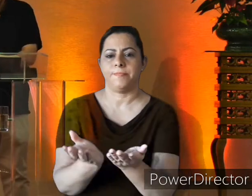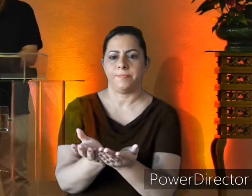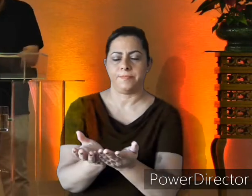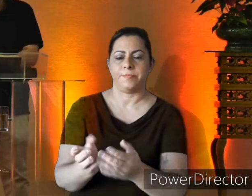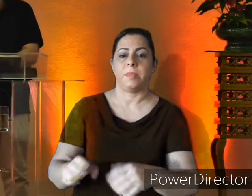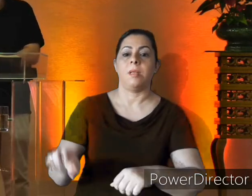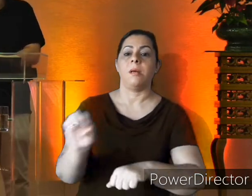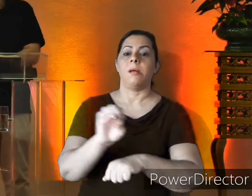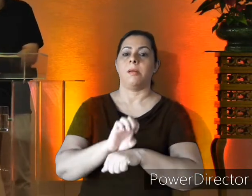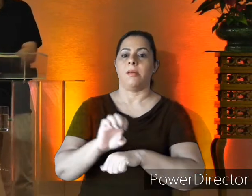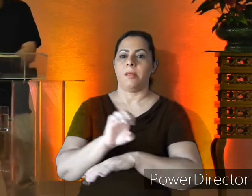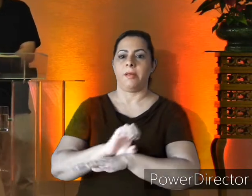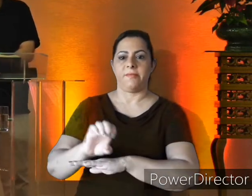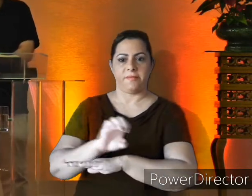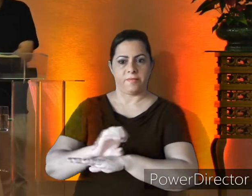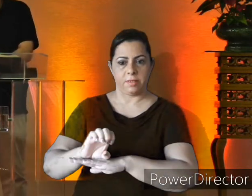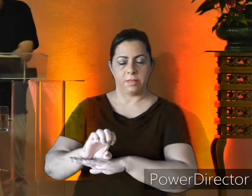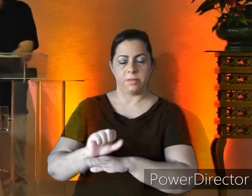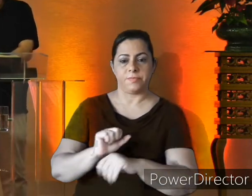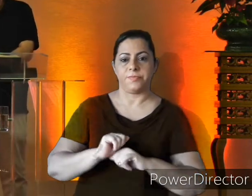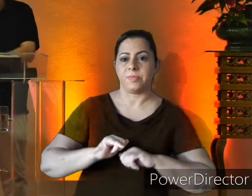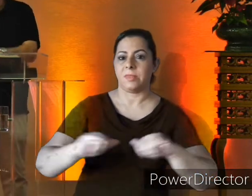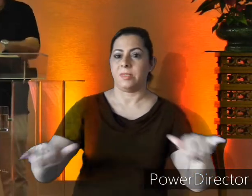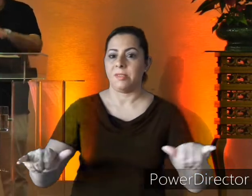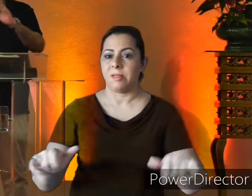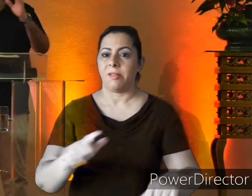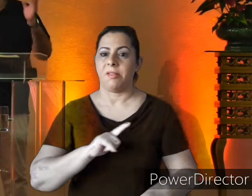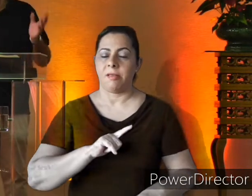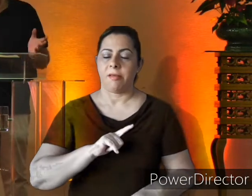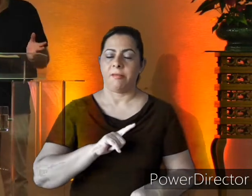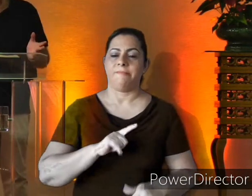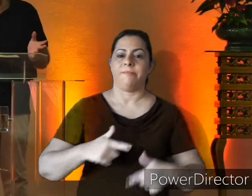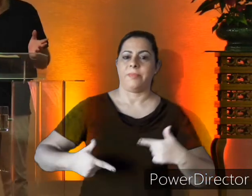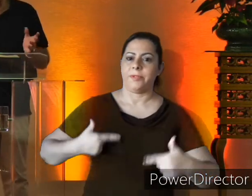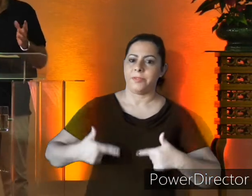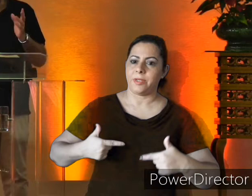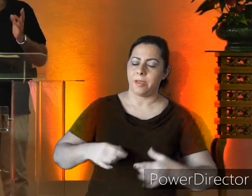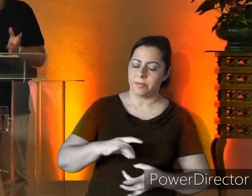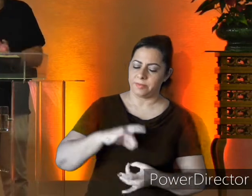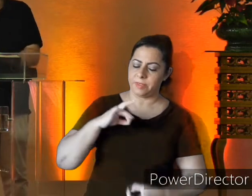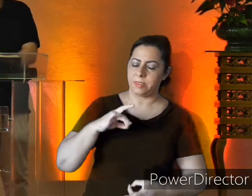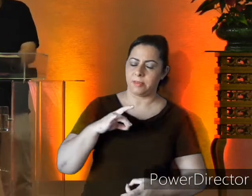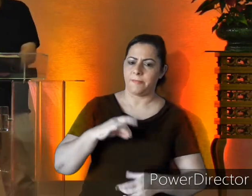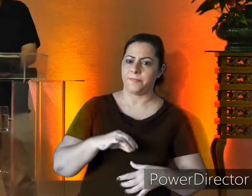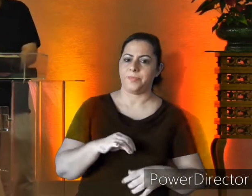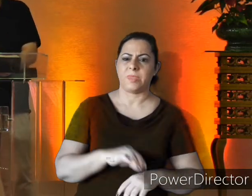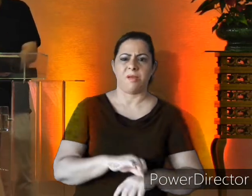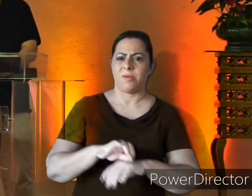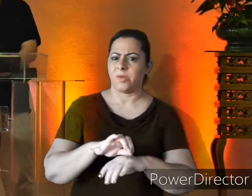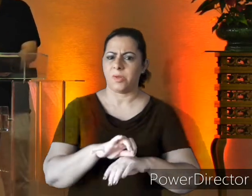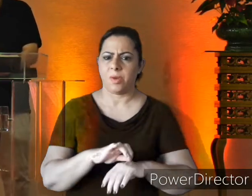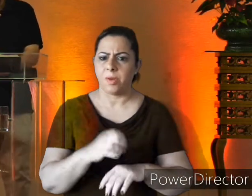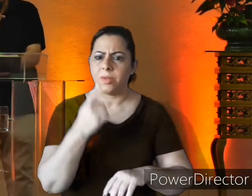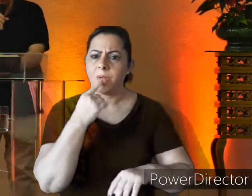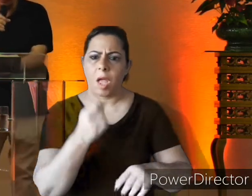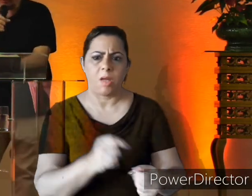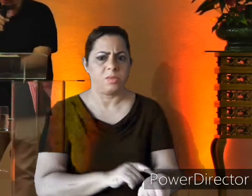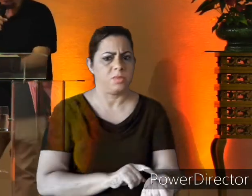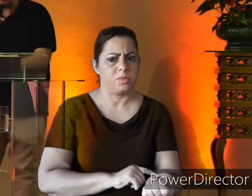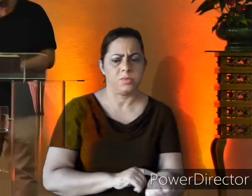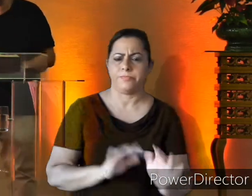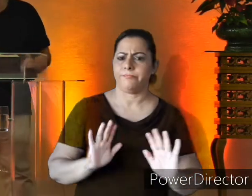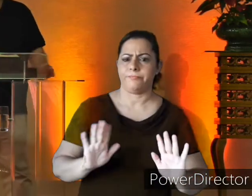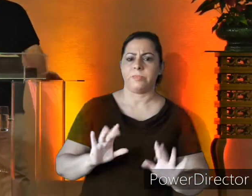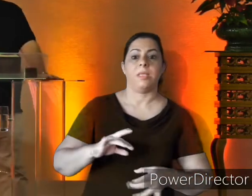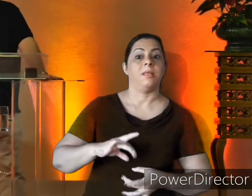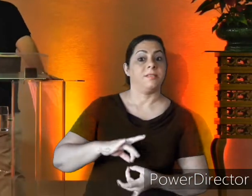potestades, os exércitos malignos que estão justamente na dimensão espiritual, e que por isso